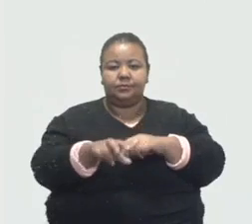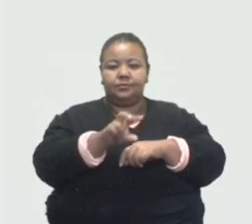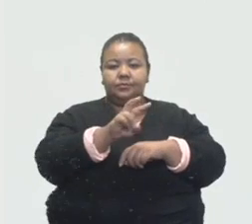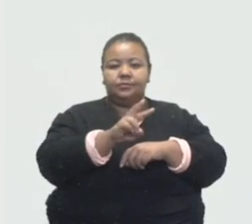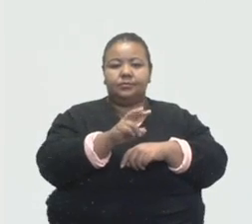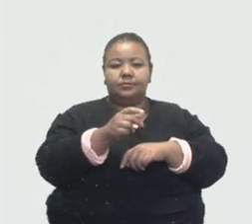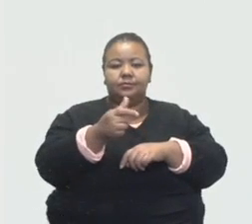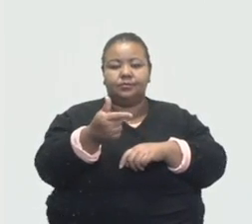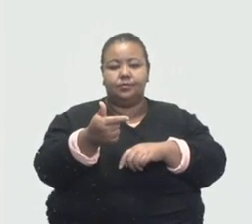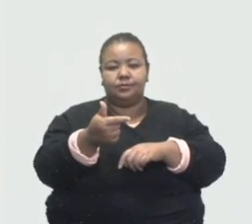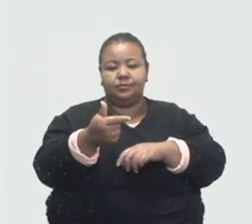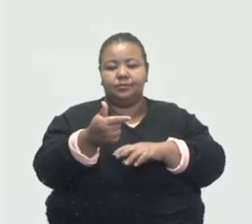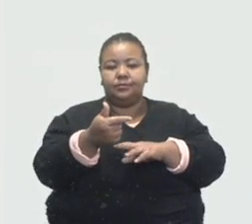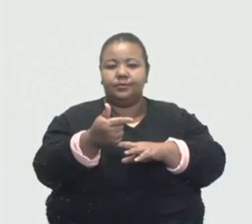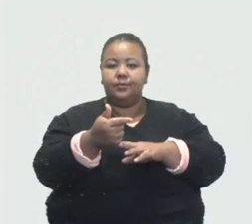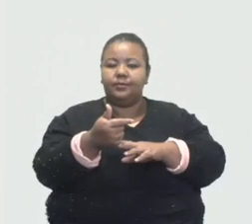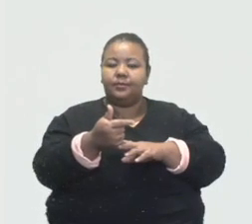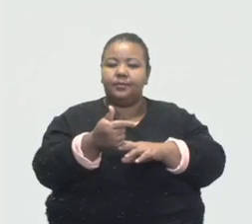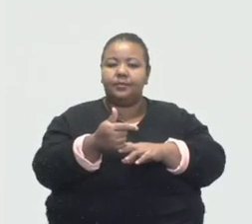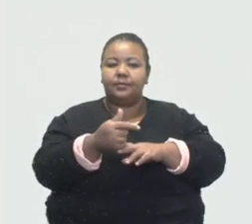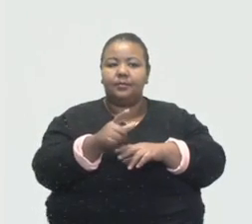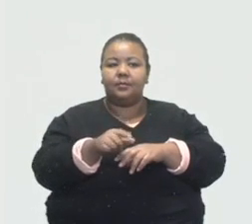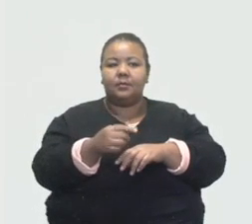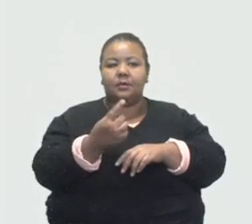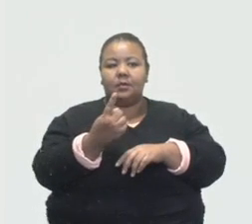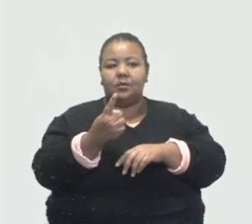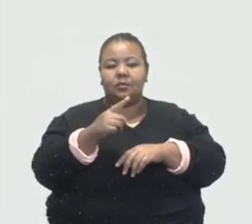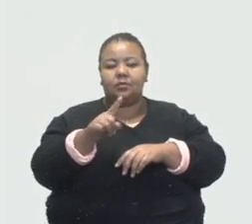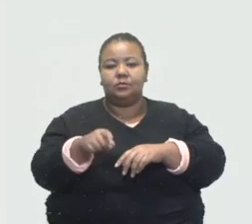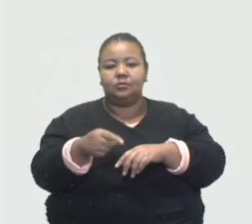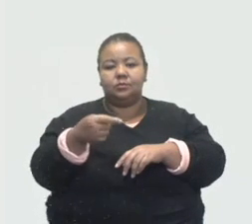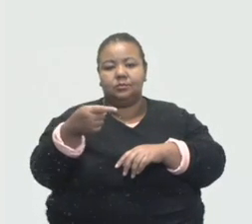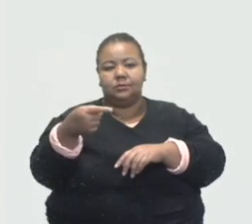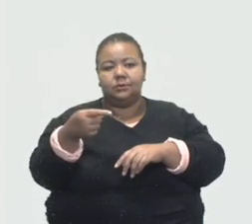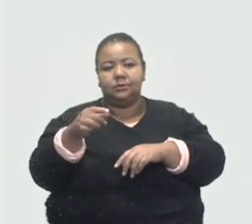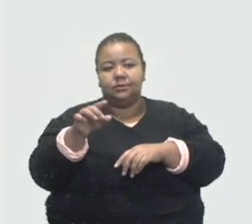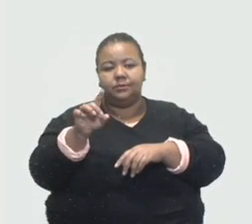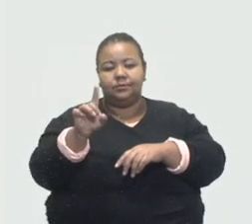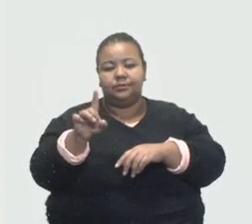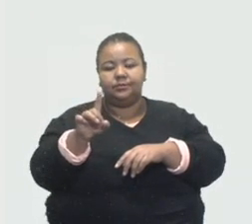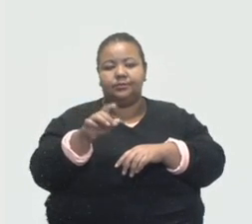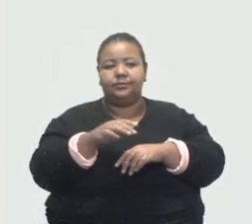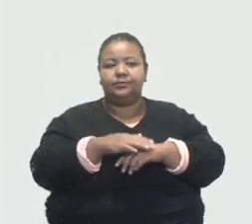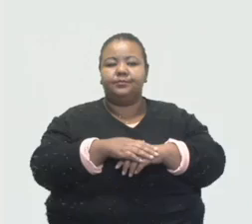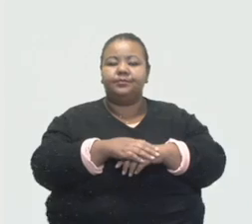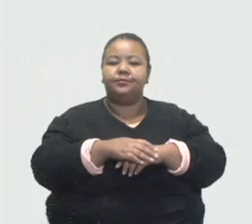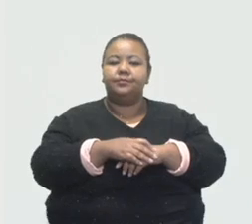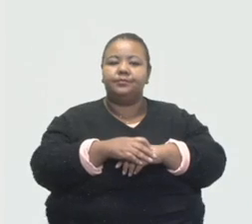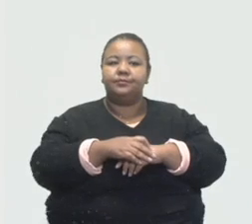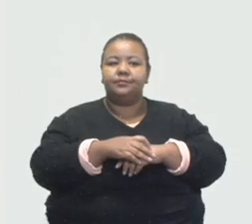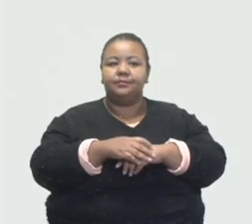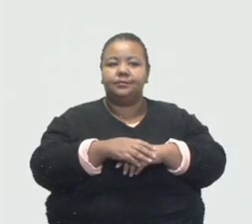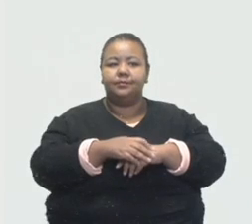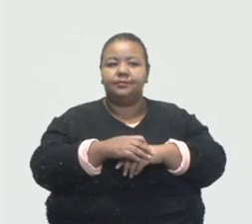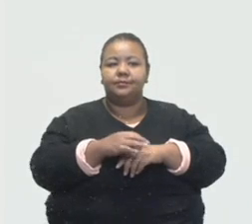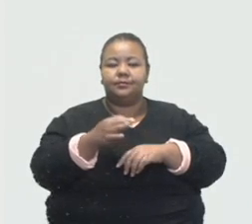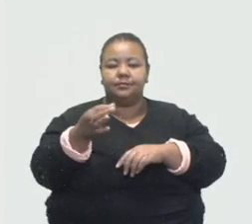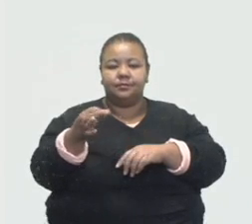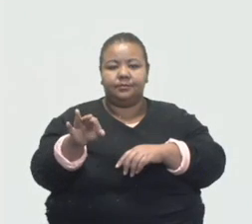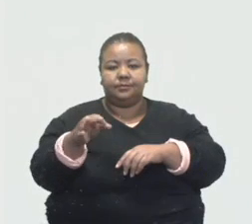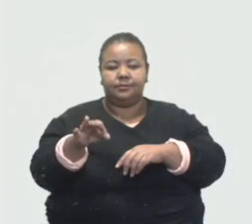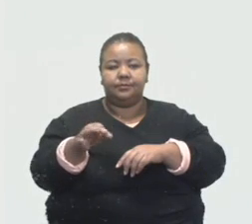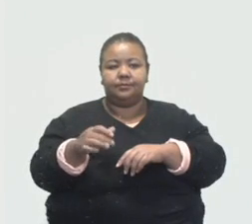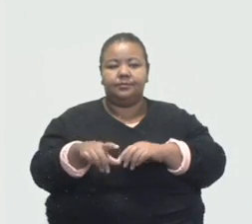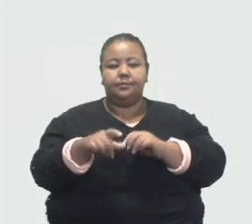V2 é 1 e menos 1. encontrei isso. Certo, aí